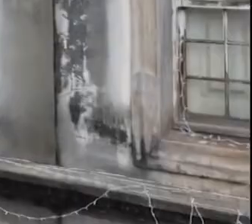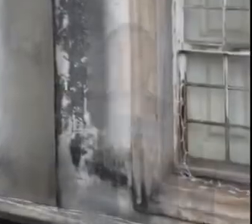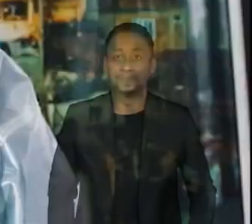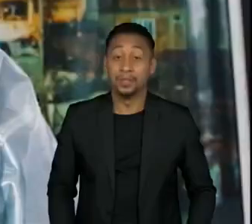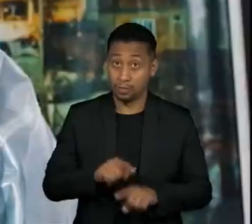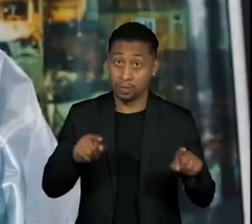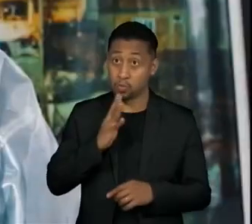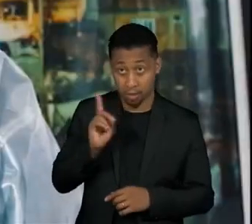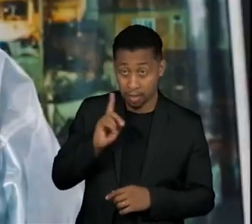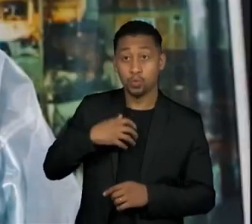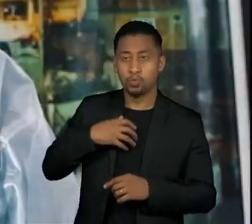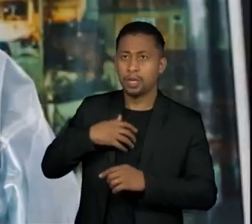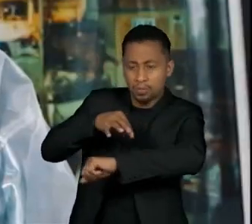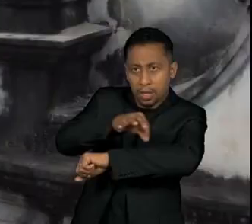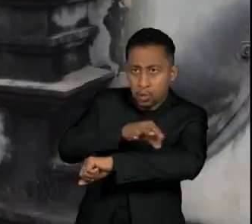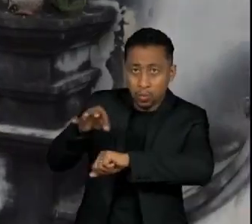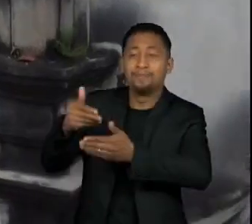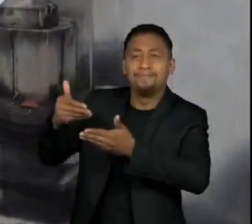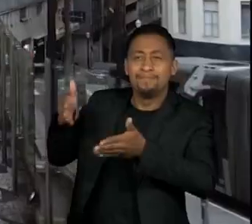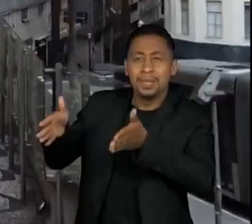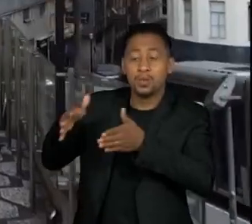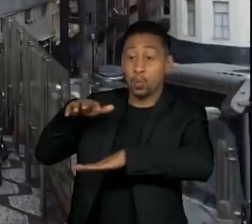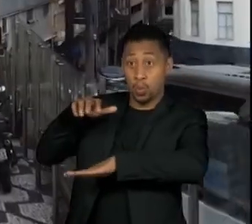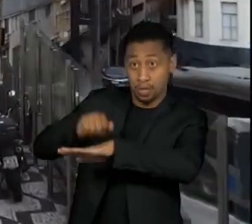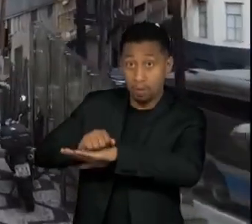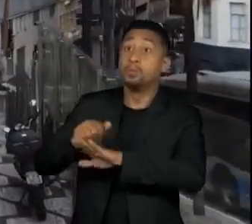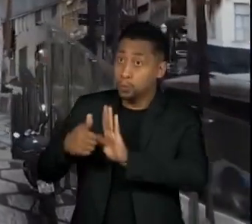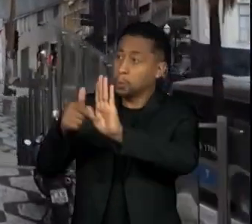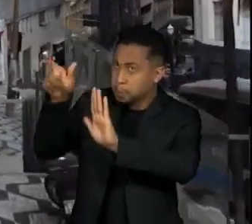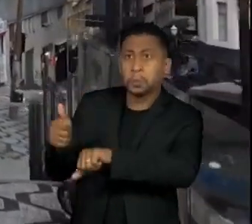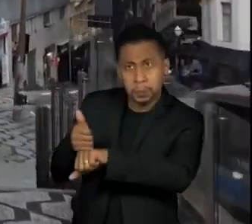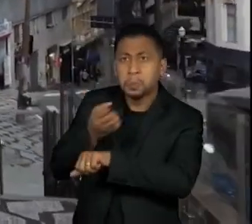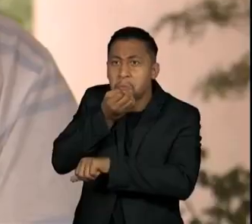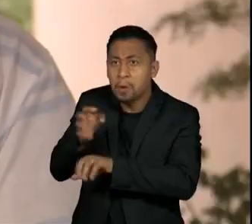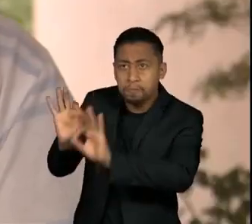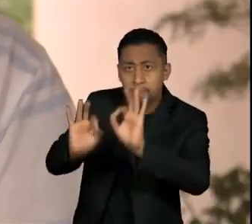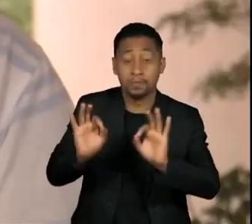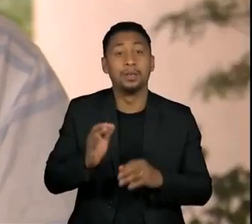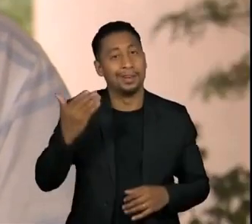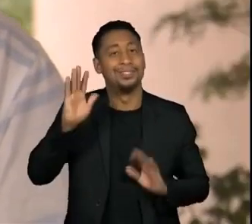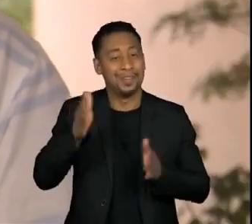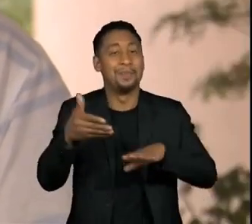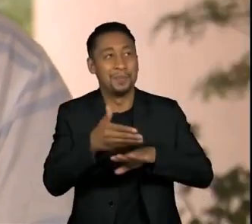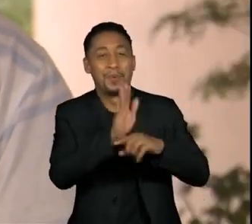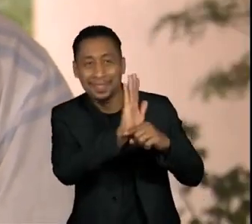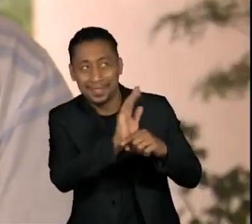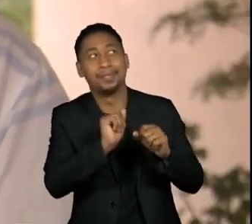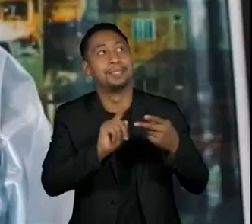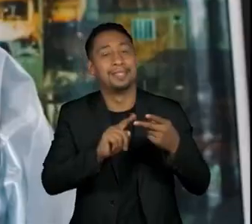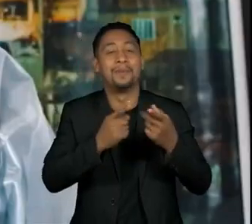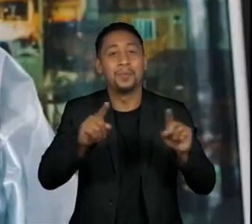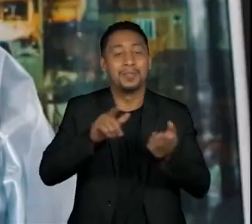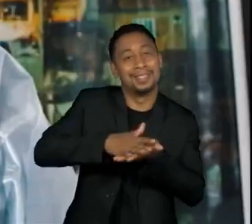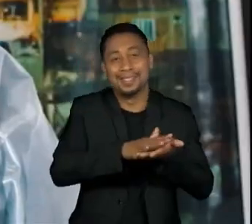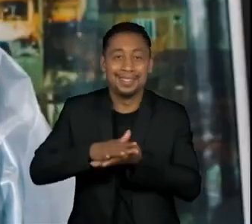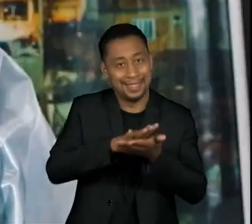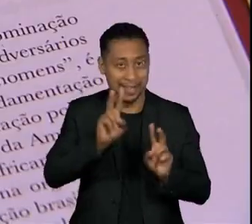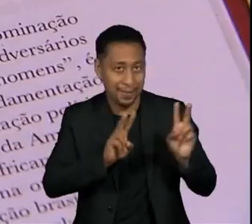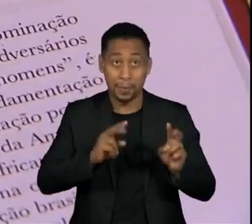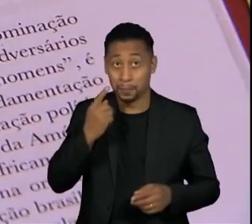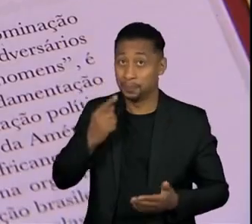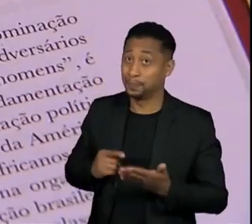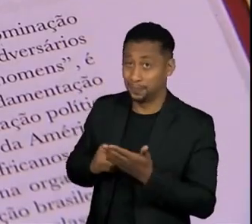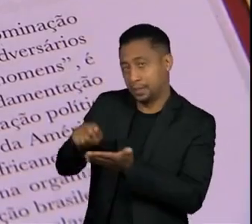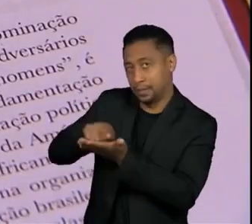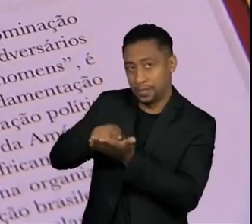Para quem não conhece, a ideia do Tebas era uma gia muito utilizada no período colonial para uma figura que era muito boa naquilo que ela fazia. Já foi protagonista de romance, já foi tema de São Miguel. E o Joaquim Pinto de Oliveira é essa figura,